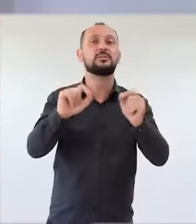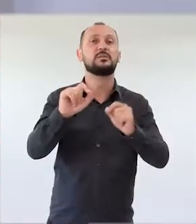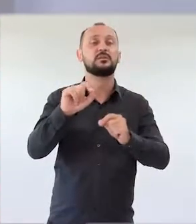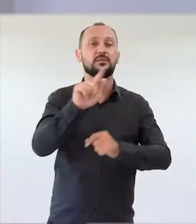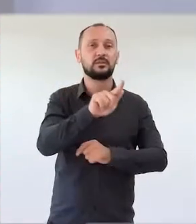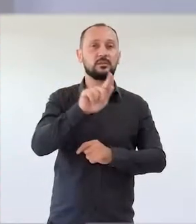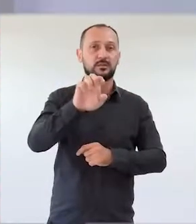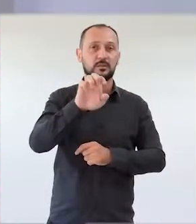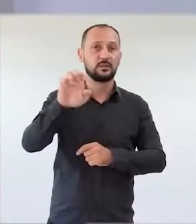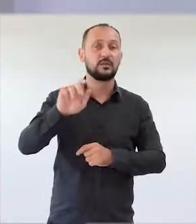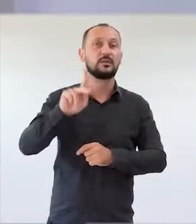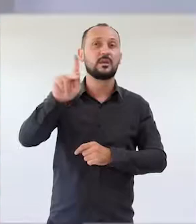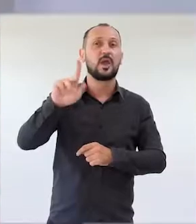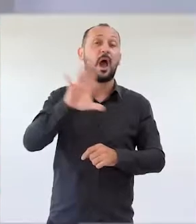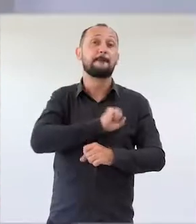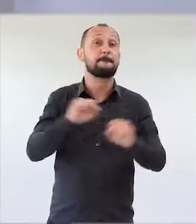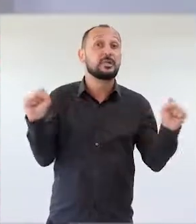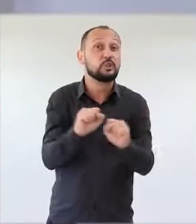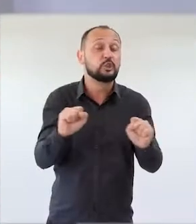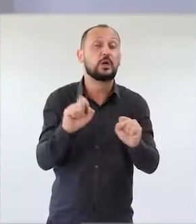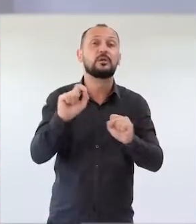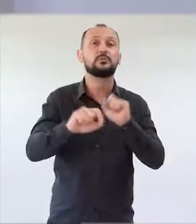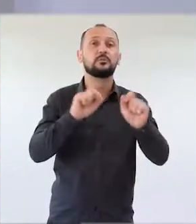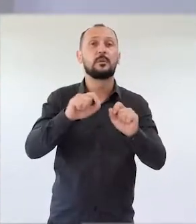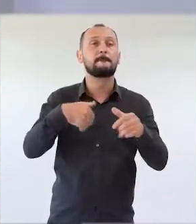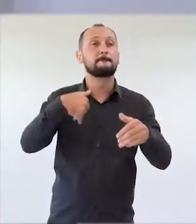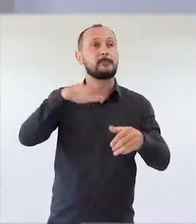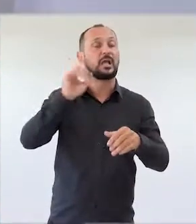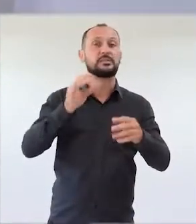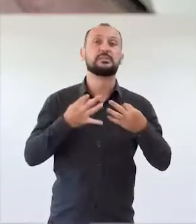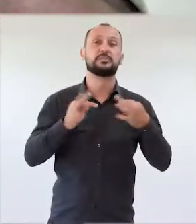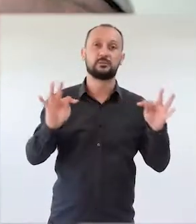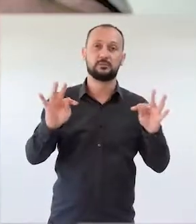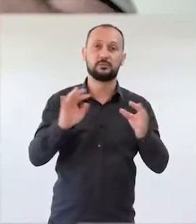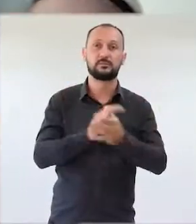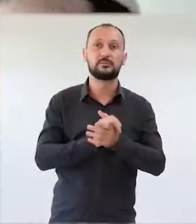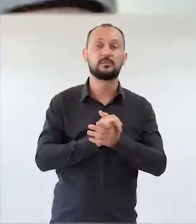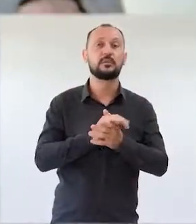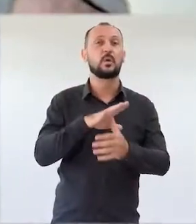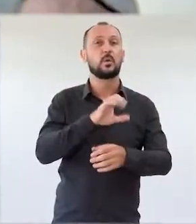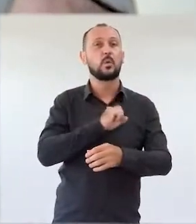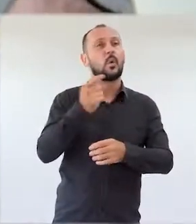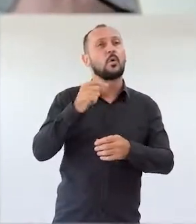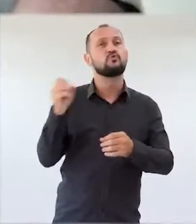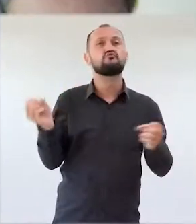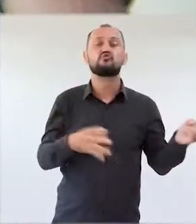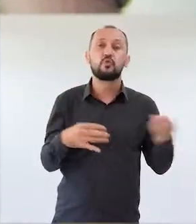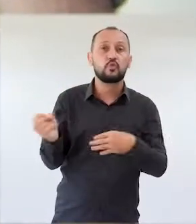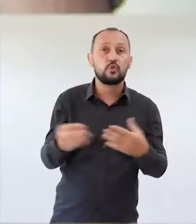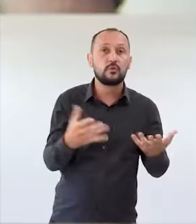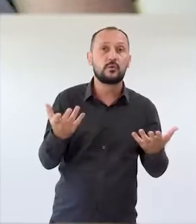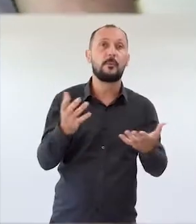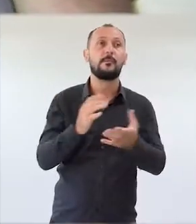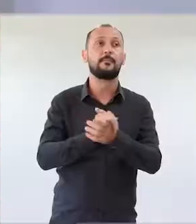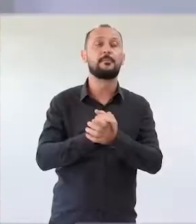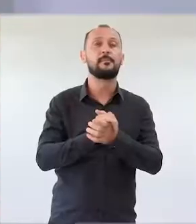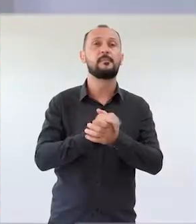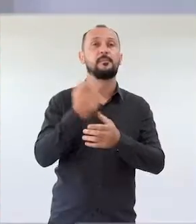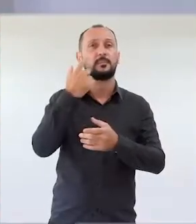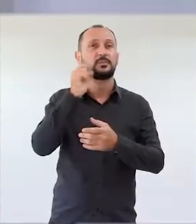pessoa muito apaixonada ou que gosta da parte tecnológica, que gosta dos últimos